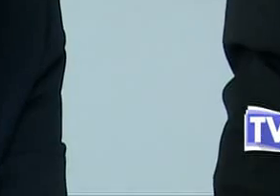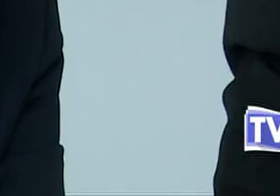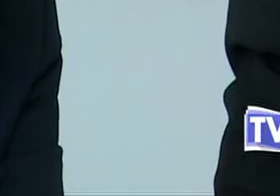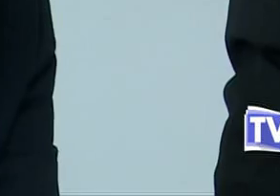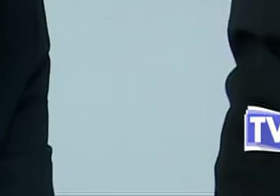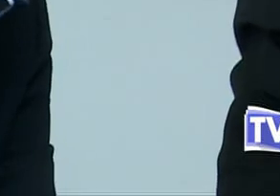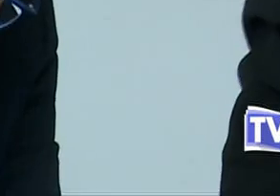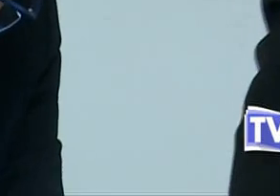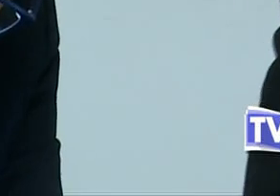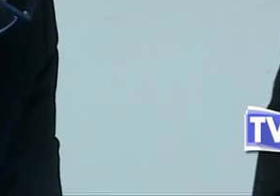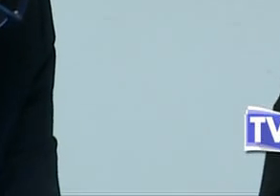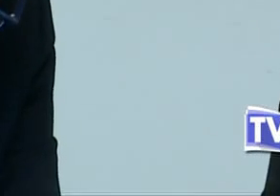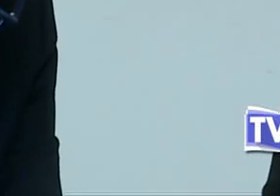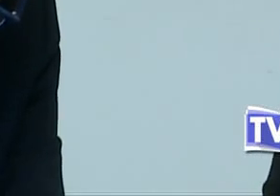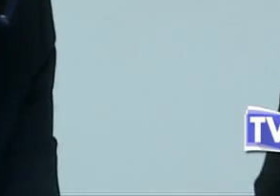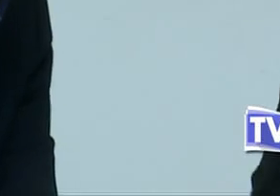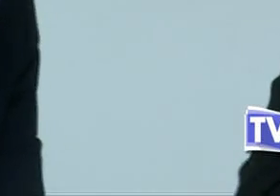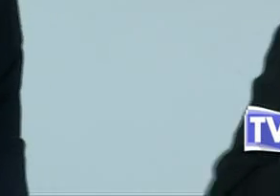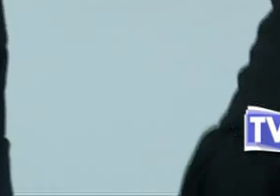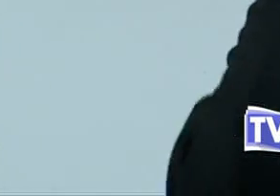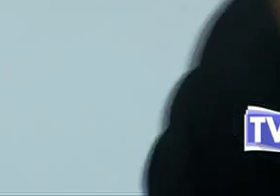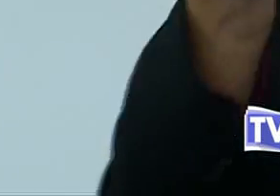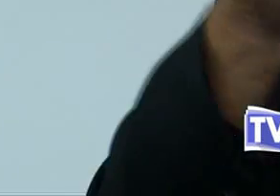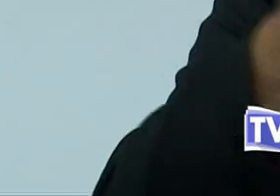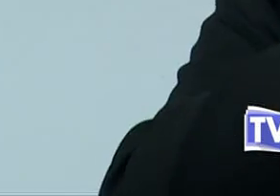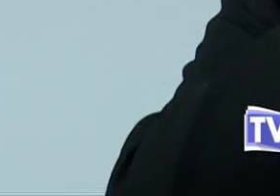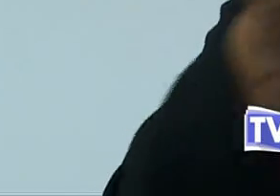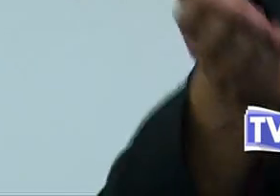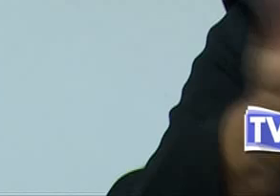Manga, ó, Manga, parabéns, mais um